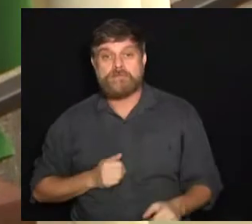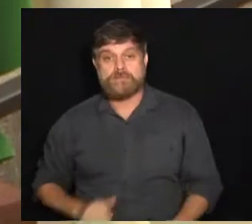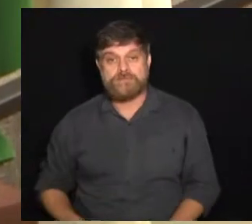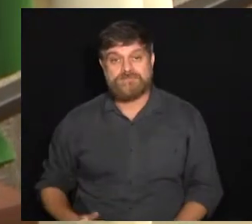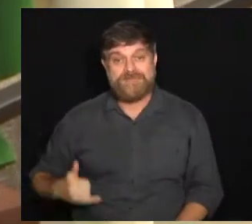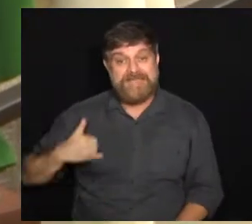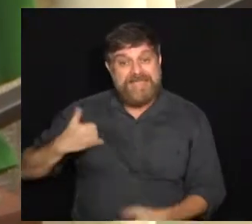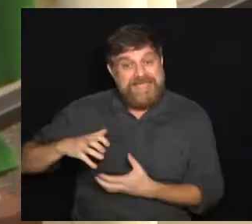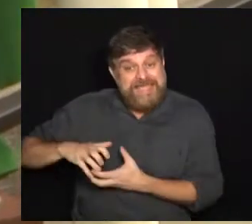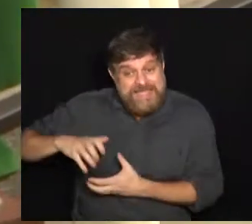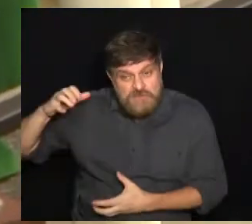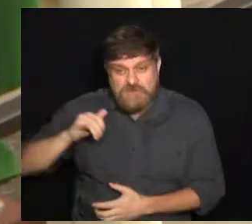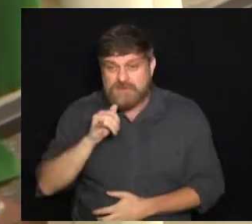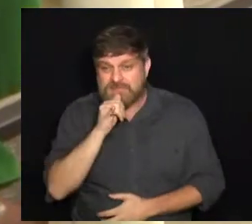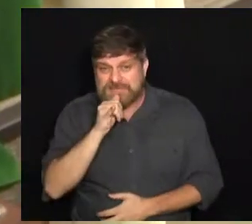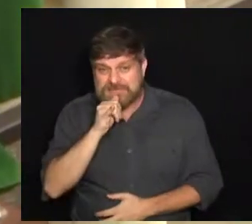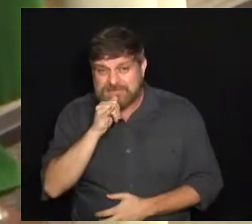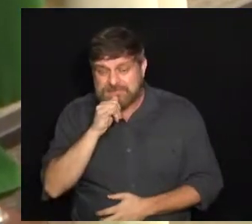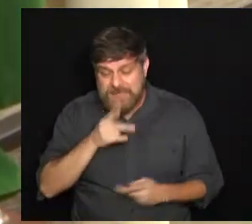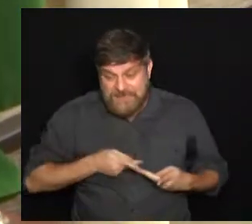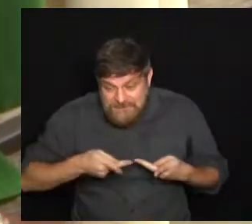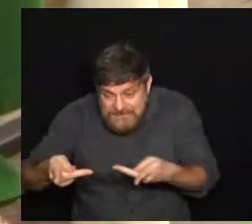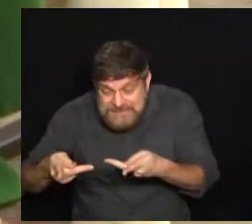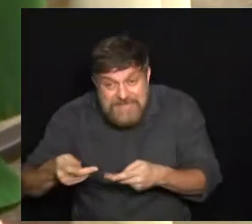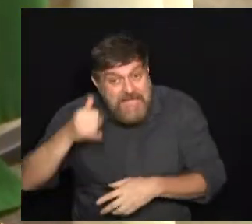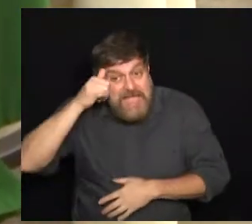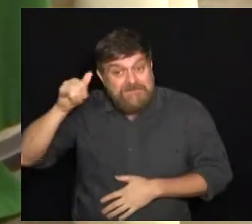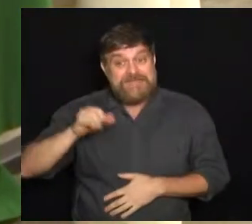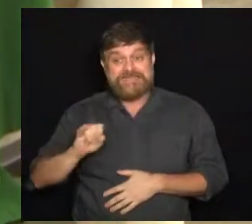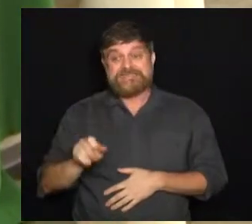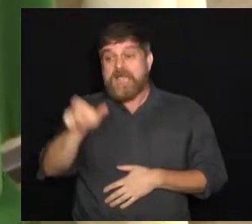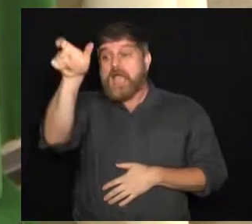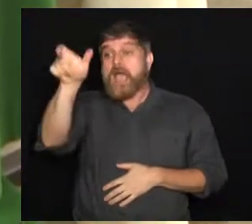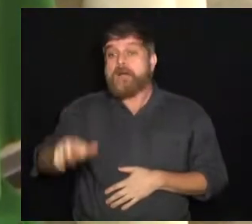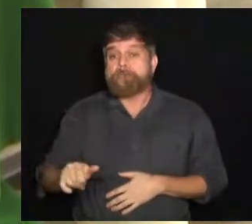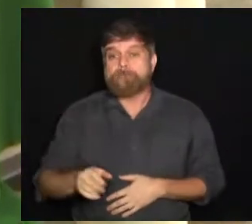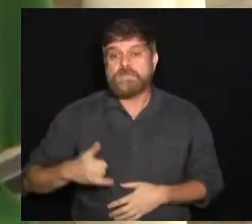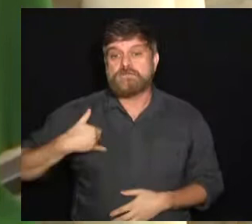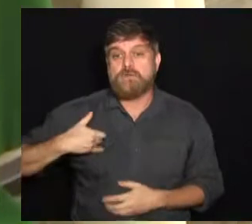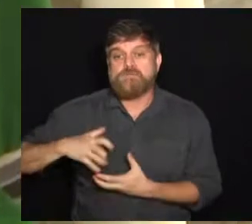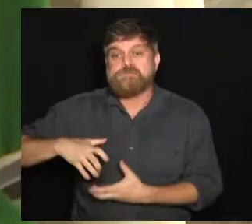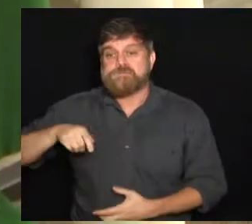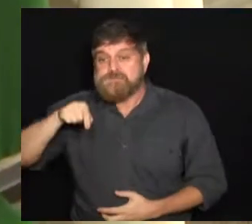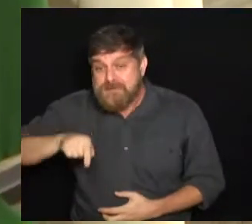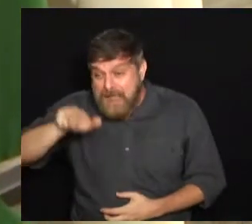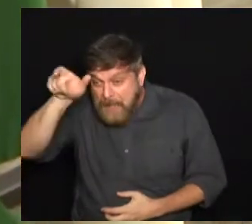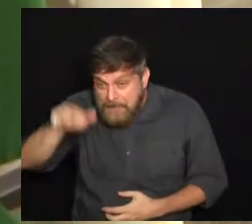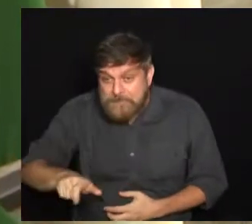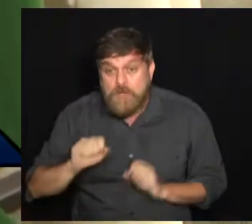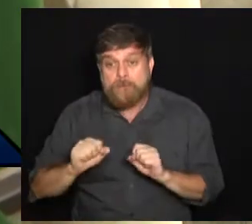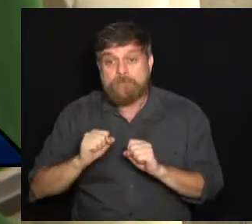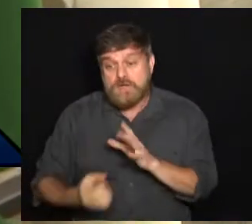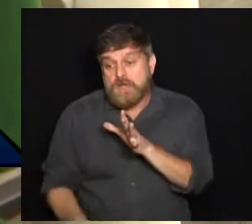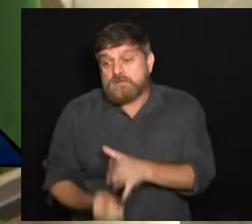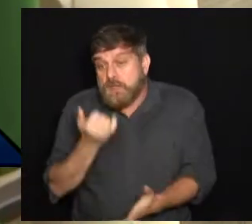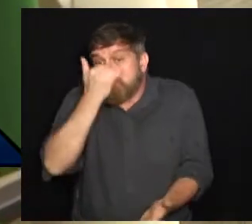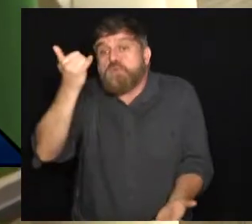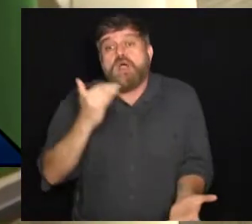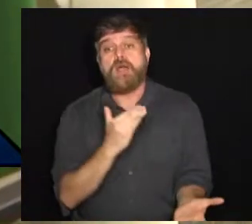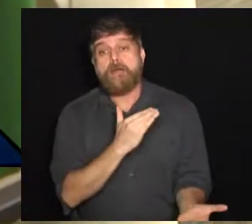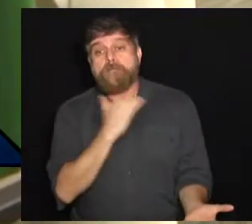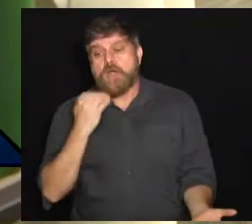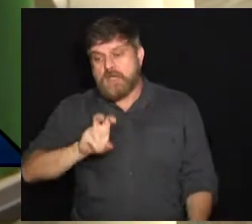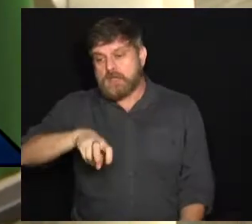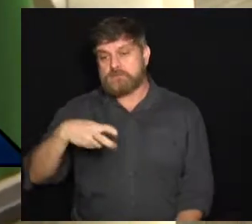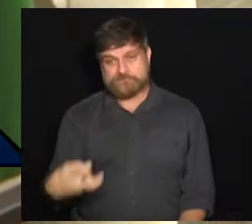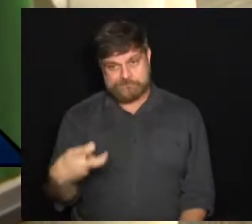Idosos, por exemplo, a gente deve evitar visitar, porque se a gente contamina um idoso amado nosso, esse idoso tem alta chance de morrer. Feito eu falei, né, a mortalidade